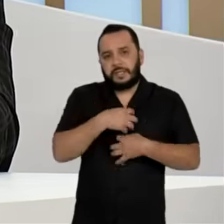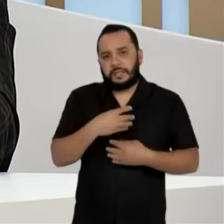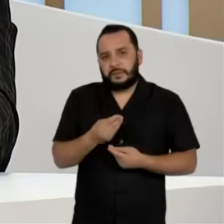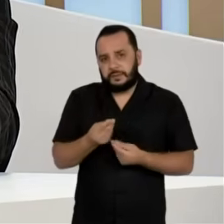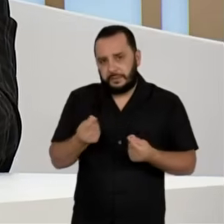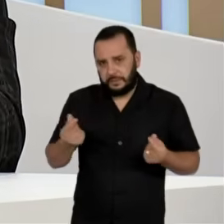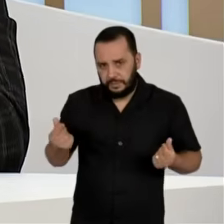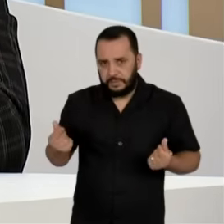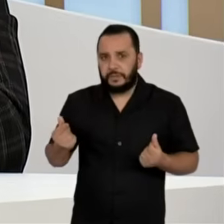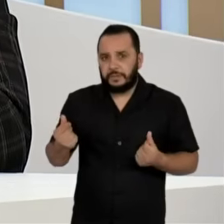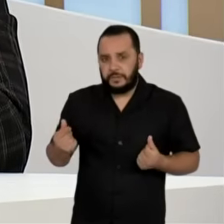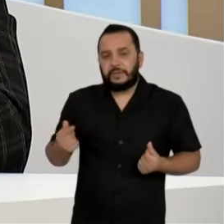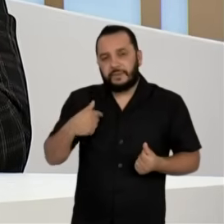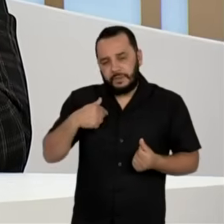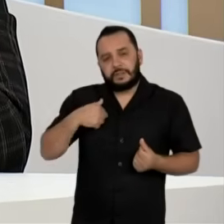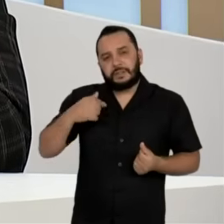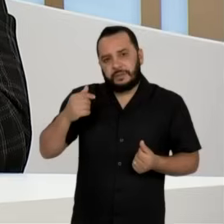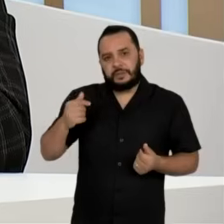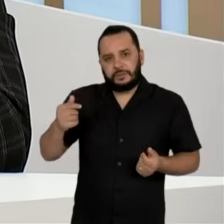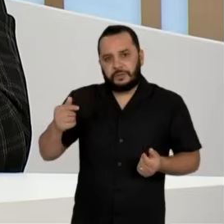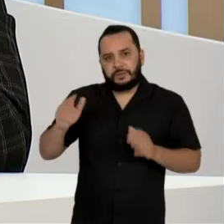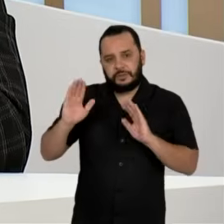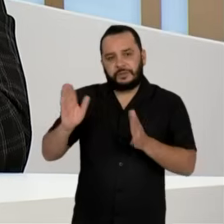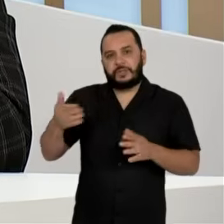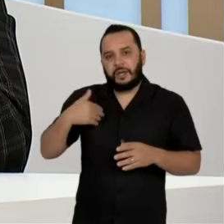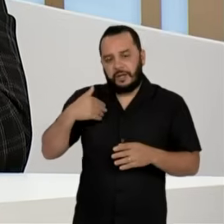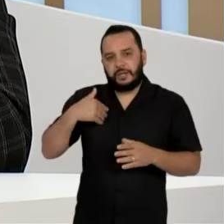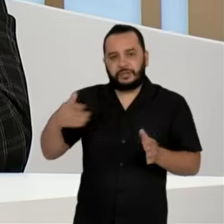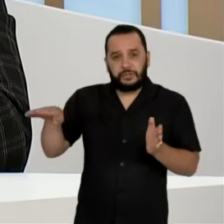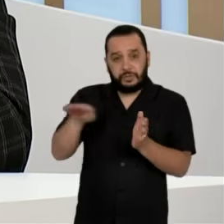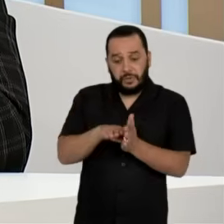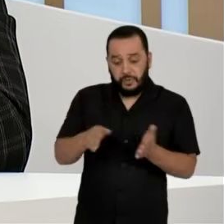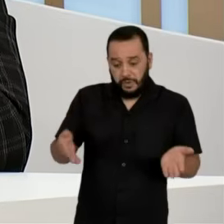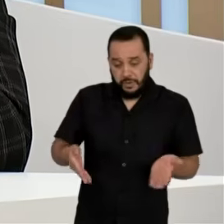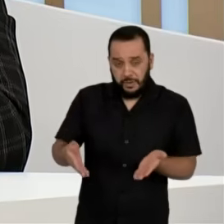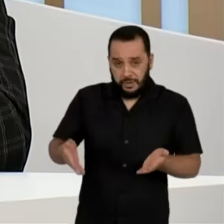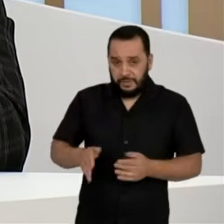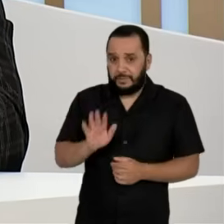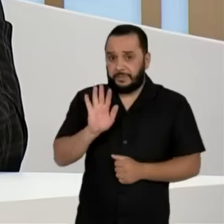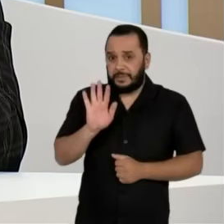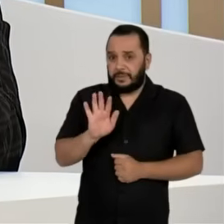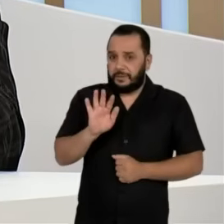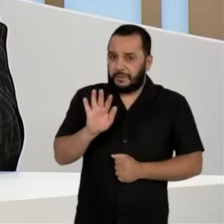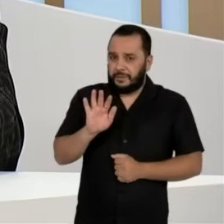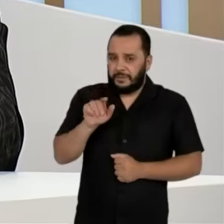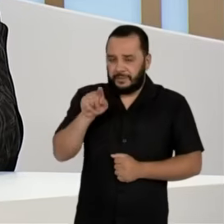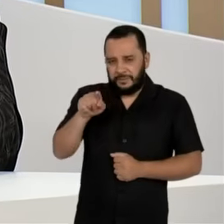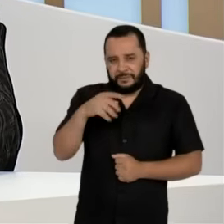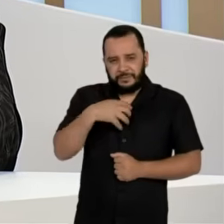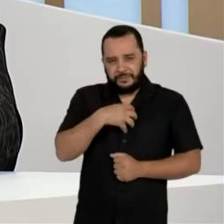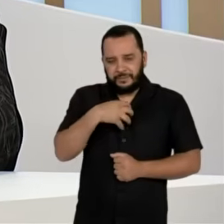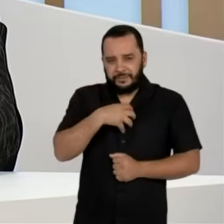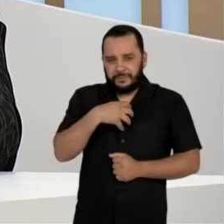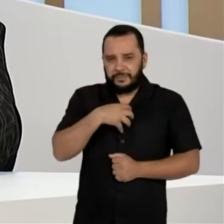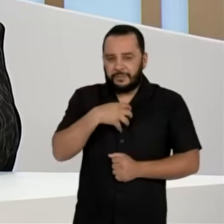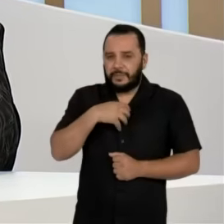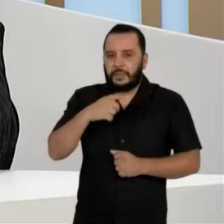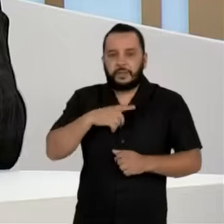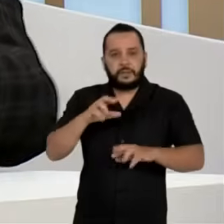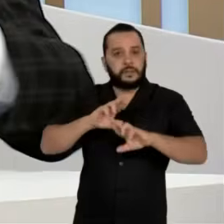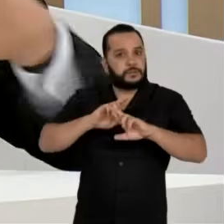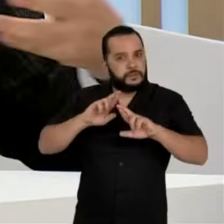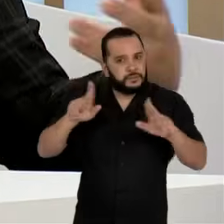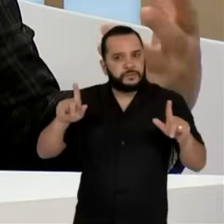sei que você acabou de chegar lá no meio da Amazônia, mas você sente algo